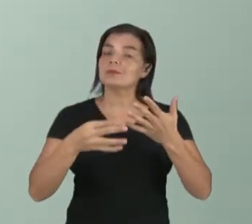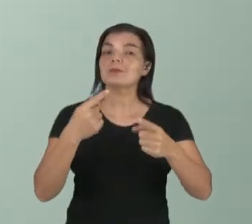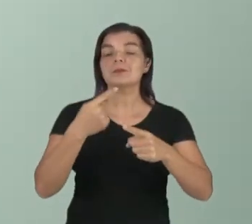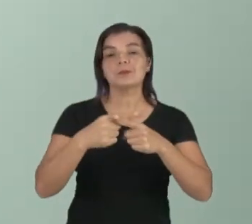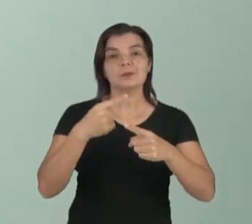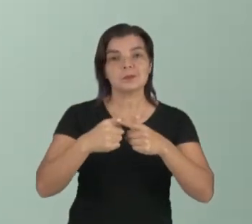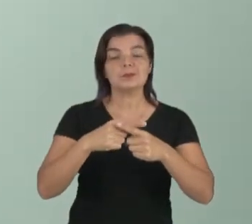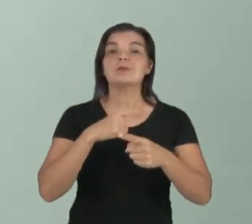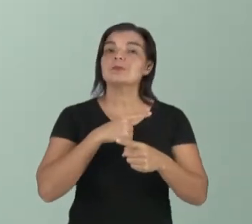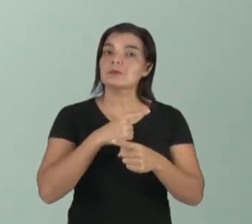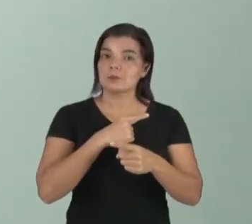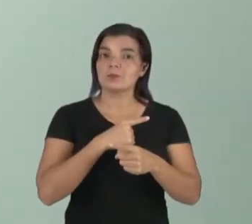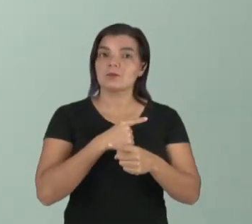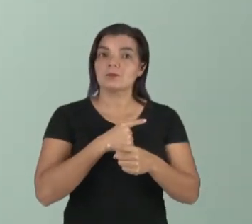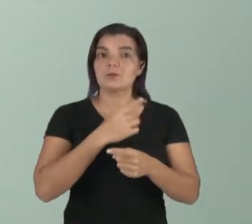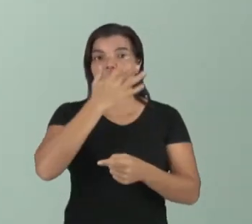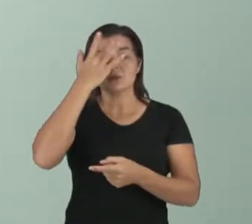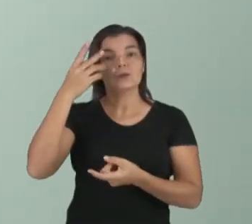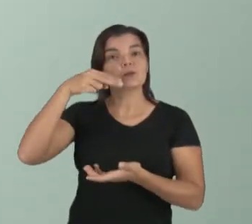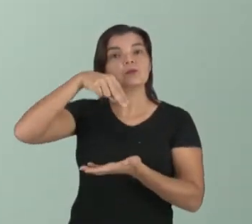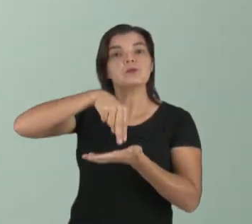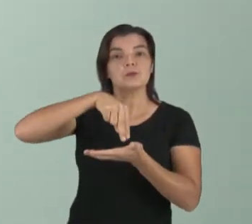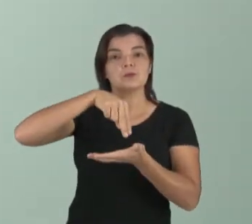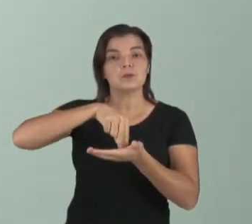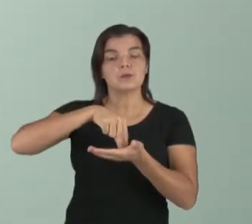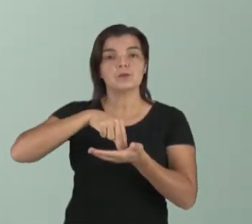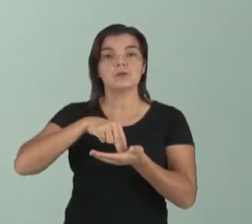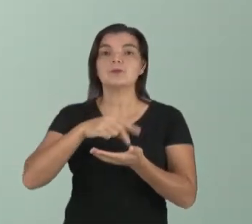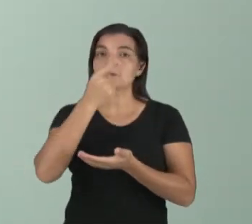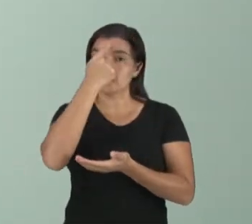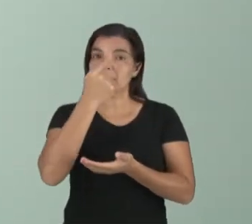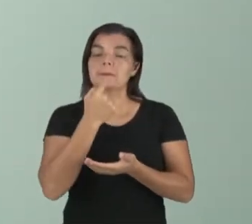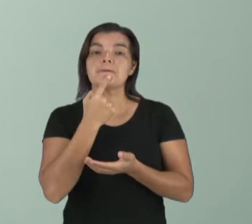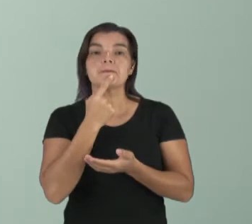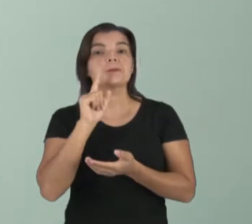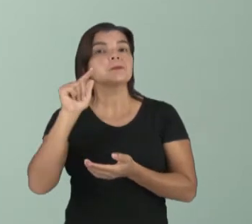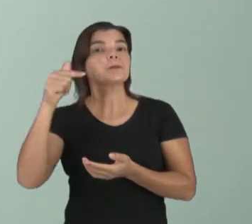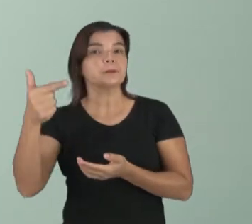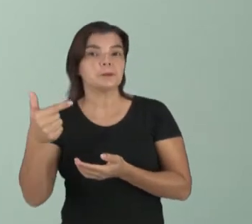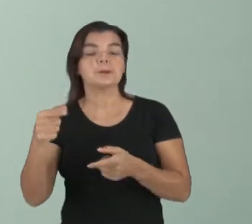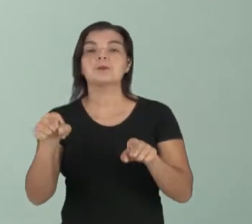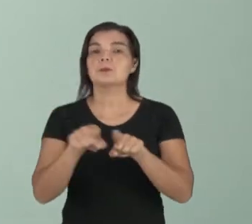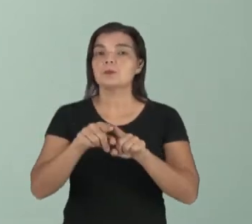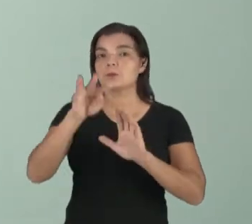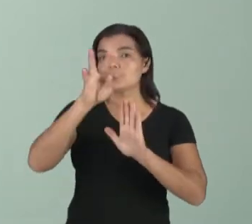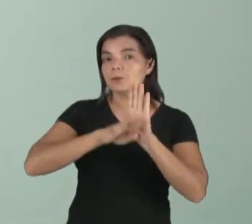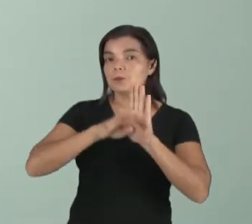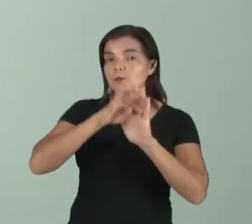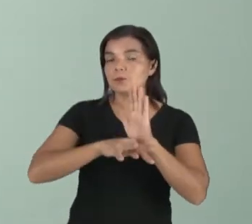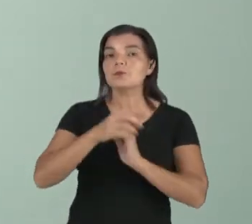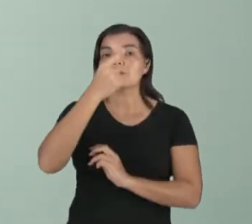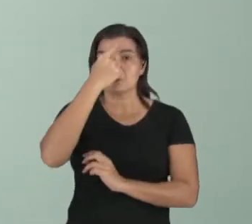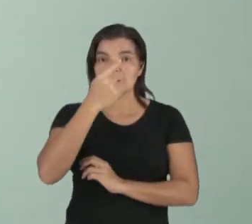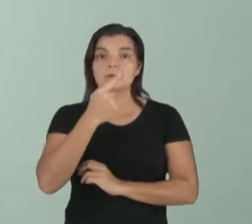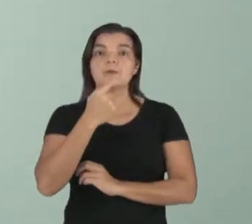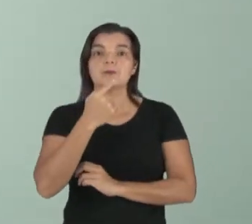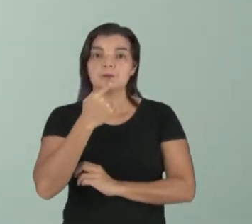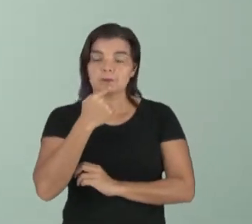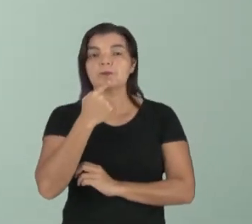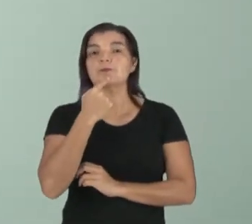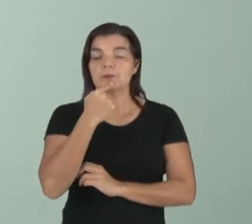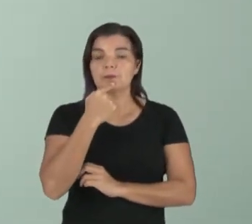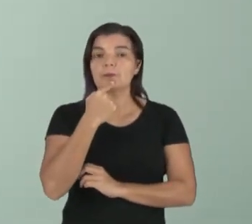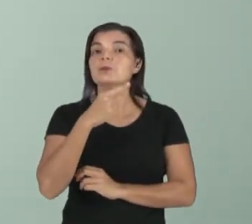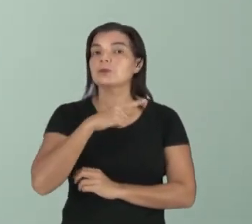há ações do personagem entre uma imagem e outra, que no texto verbal tem, porém no texto verbal